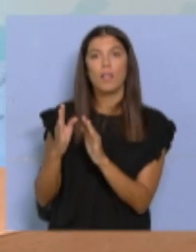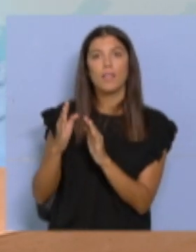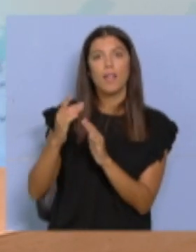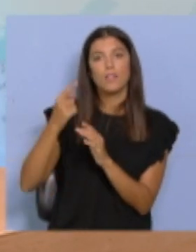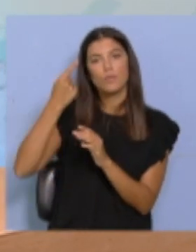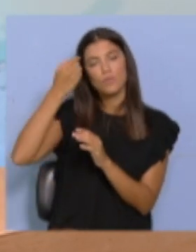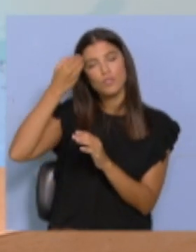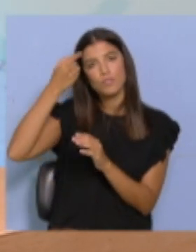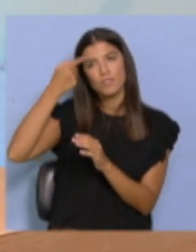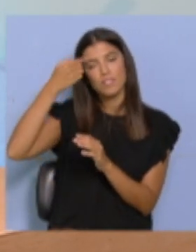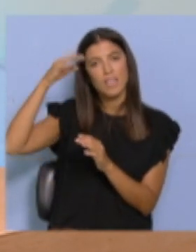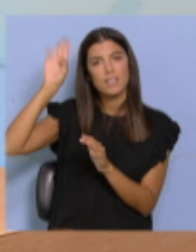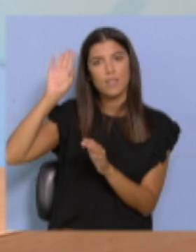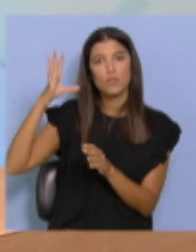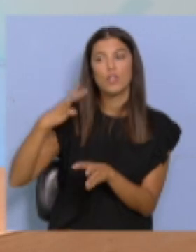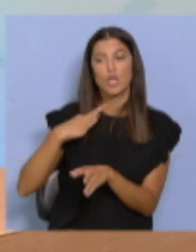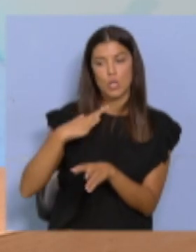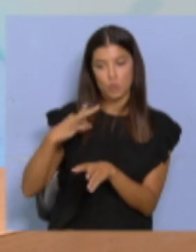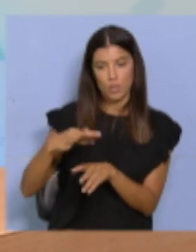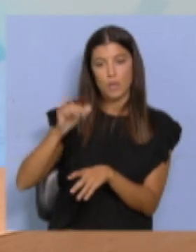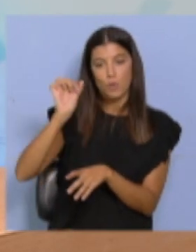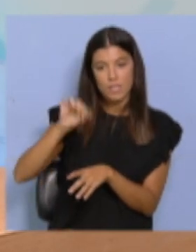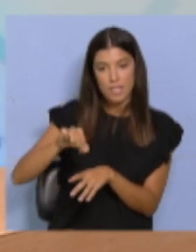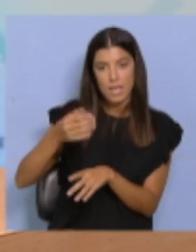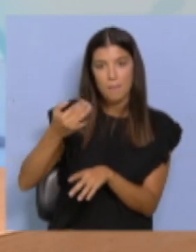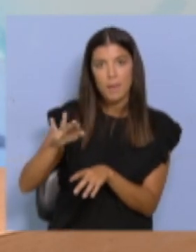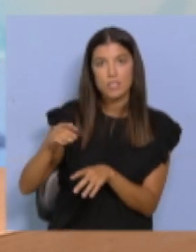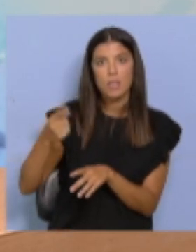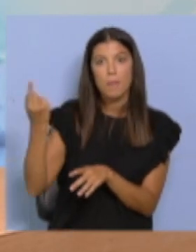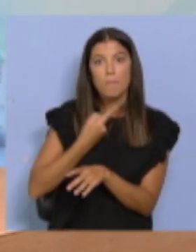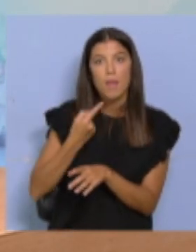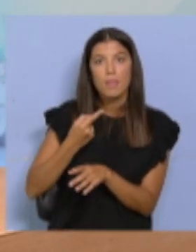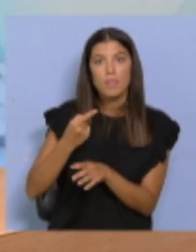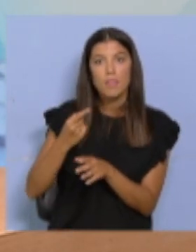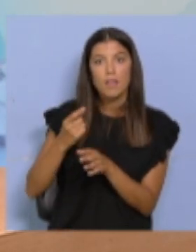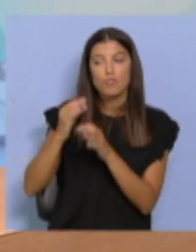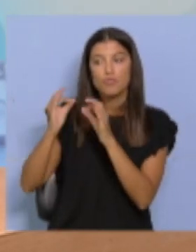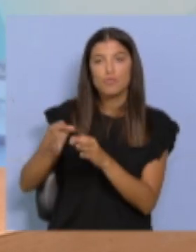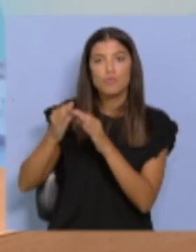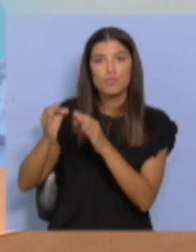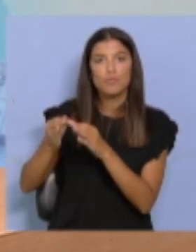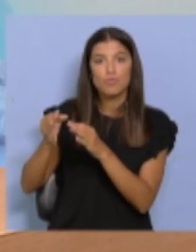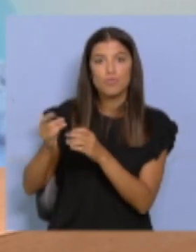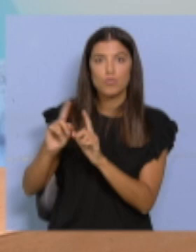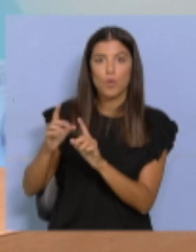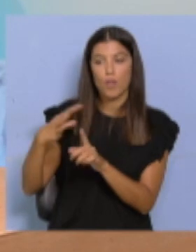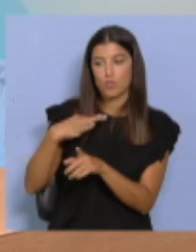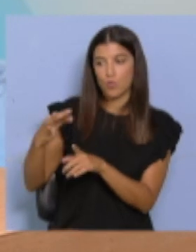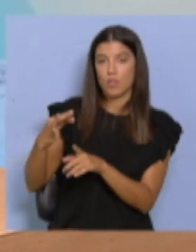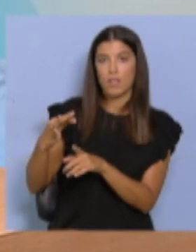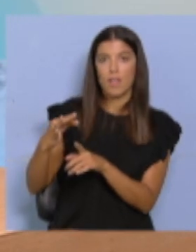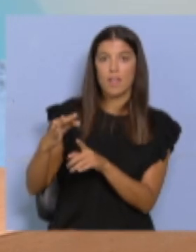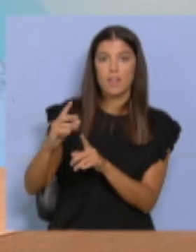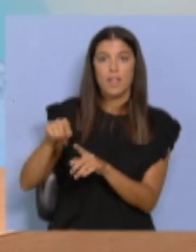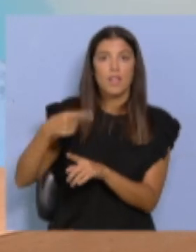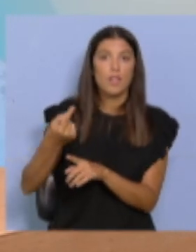diário. Não basta ser escolhido por Deus e depois eu adorar outros deuses. Não basta eu ser batizado e depois